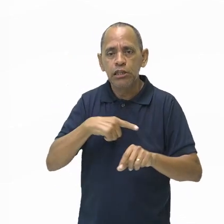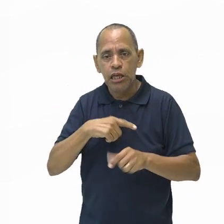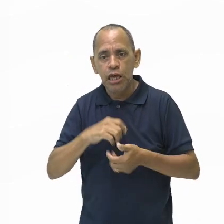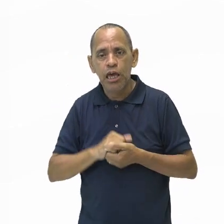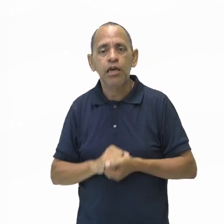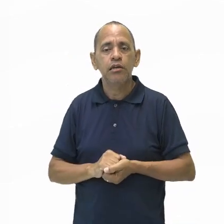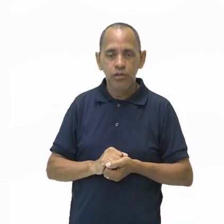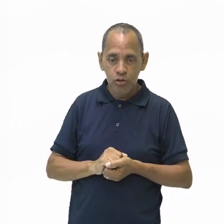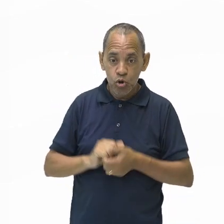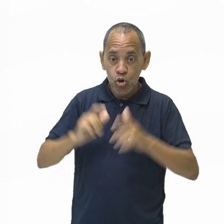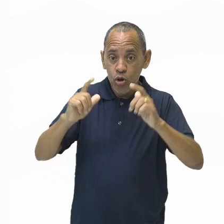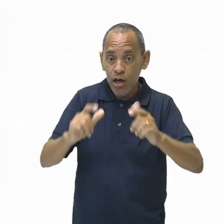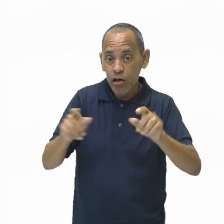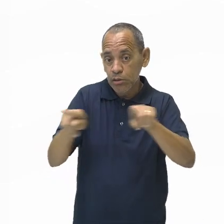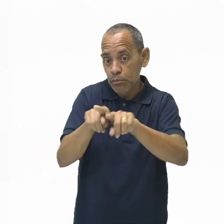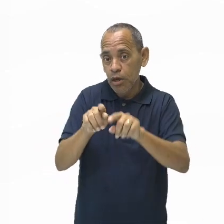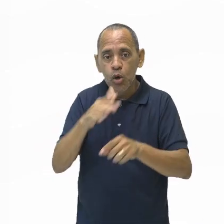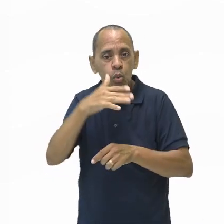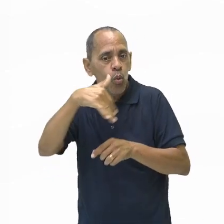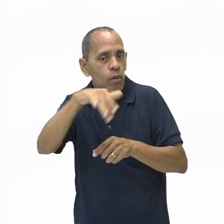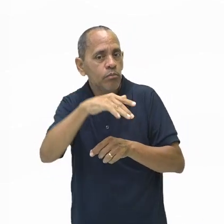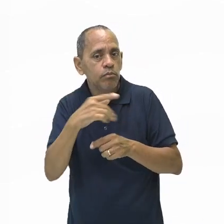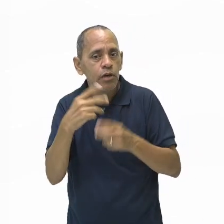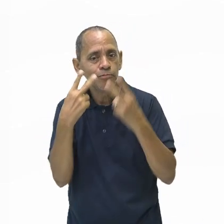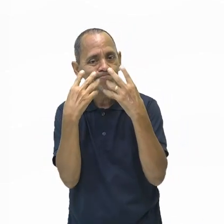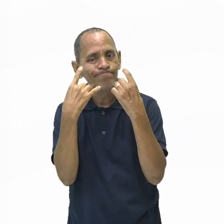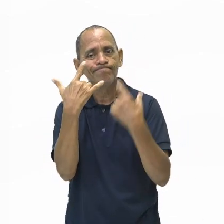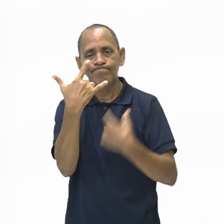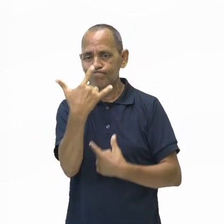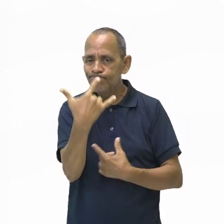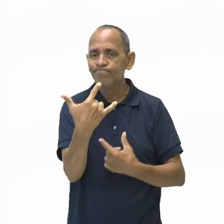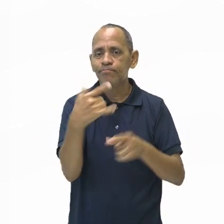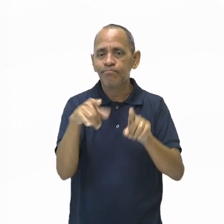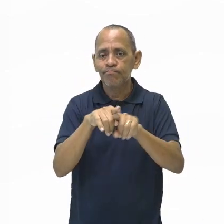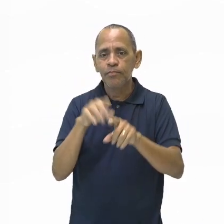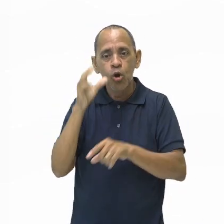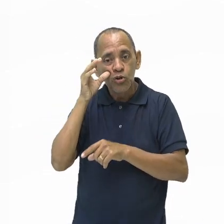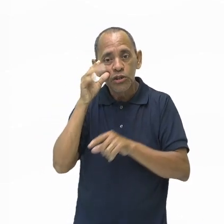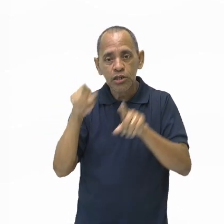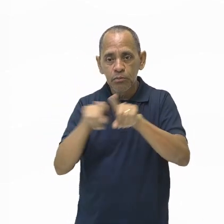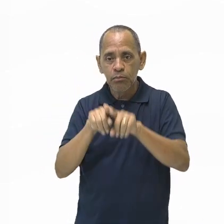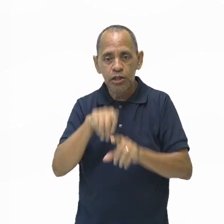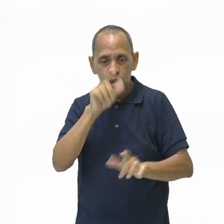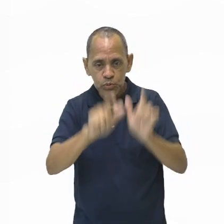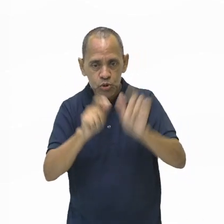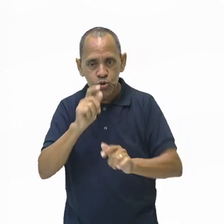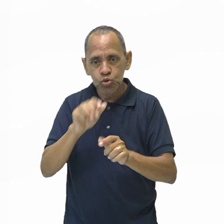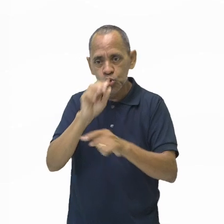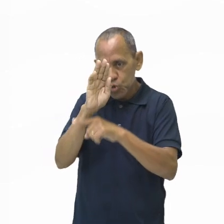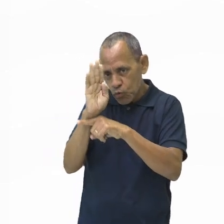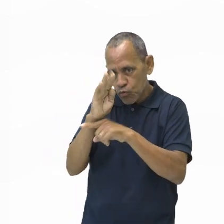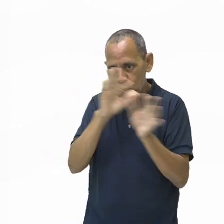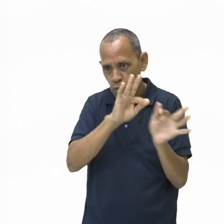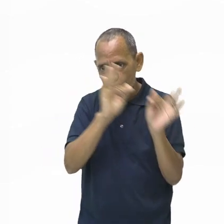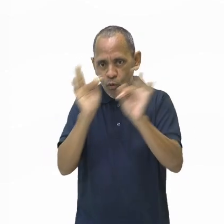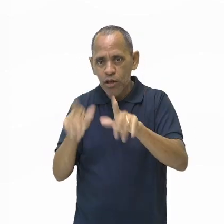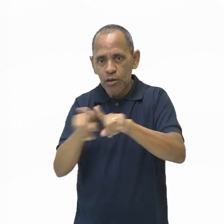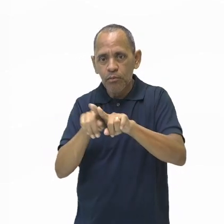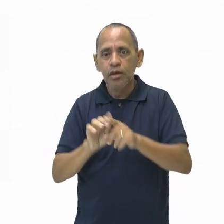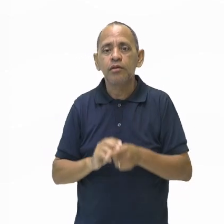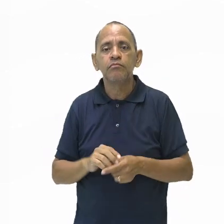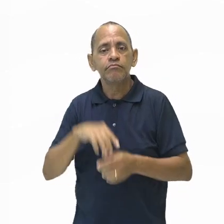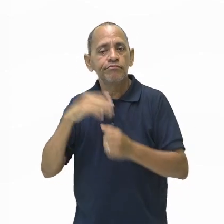realista e grandiosa que pode despertar aflição e, ao mesmo tempo, curiosidade nos espectadores. Em função desses e outros